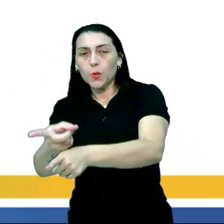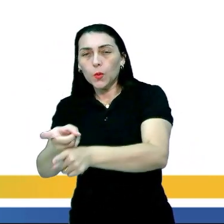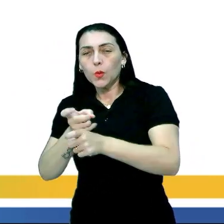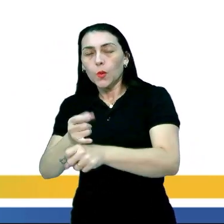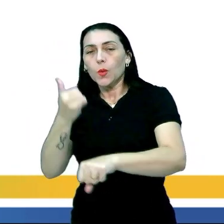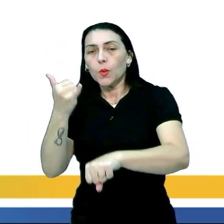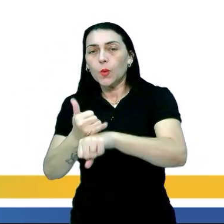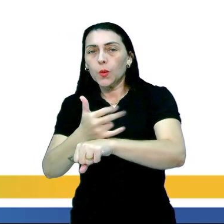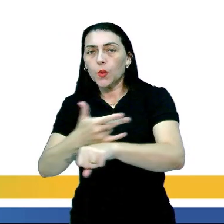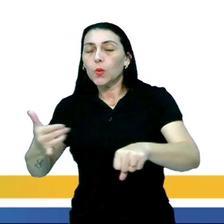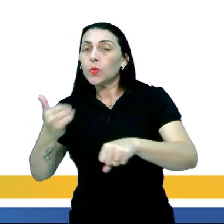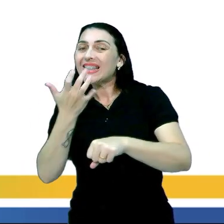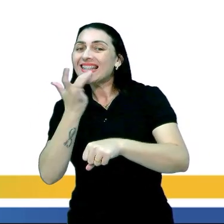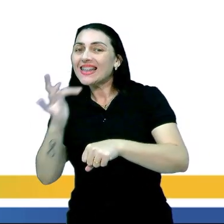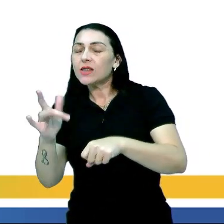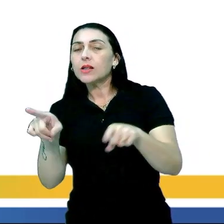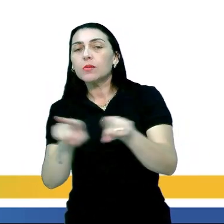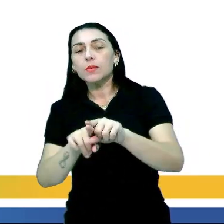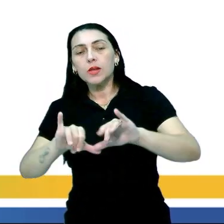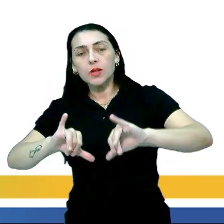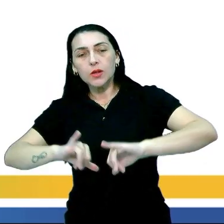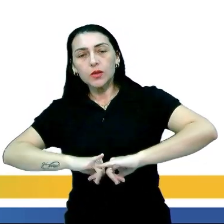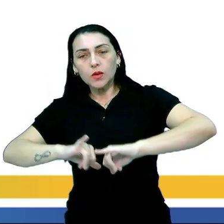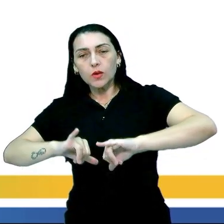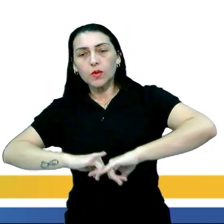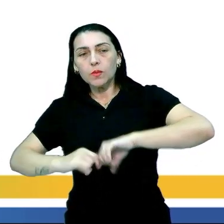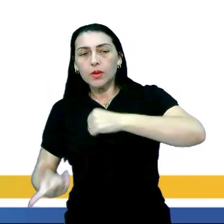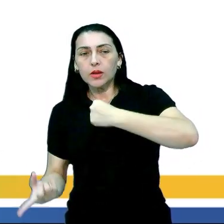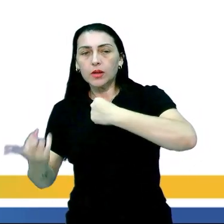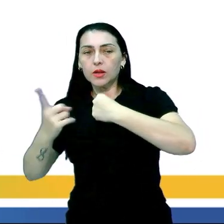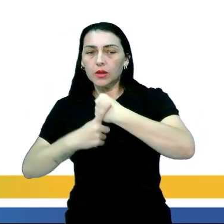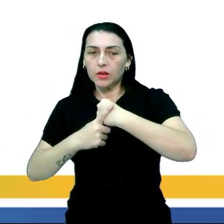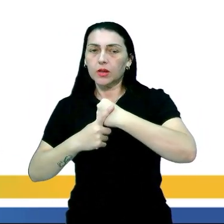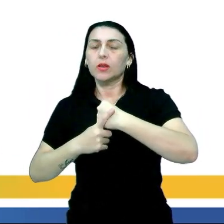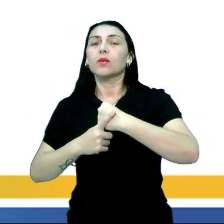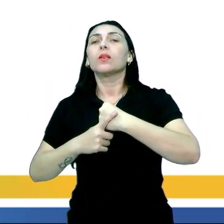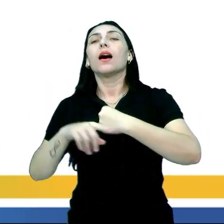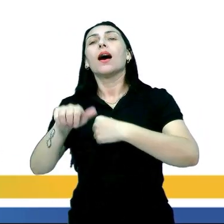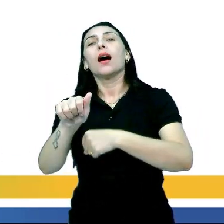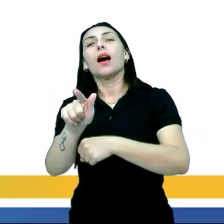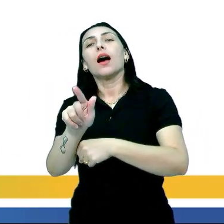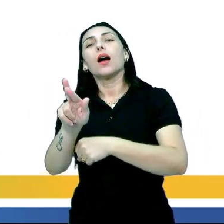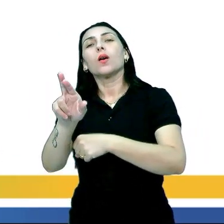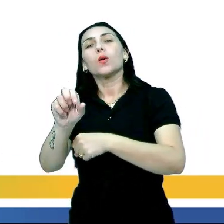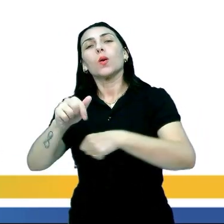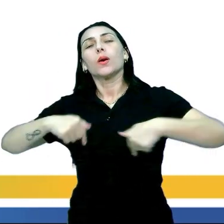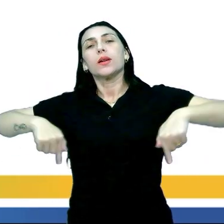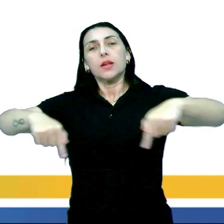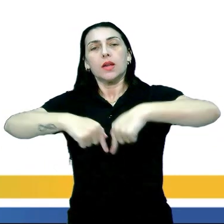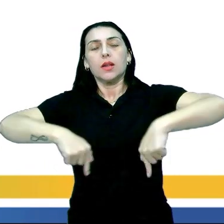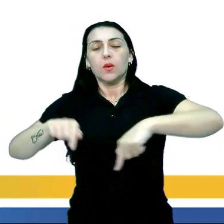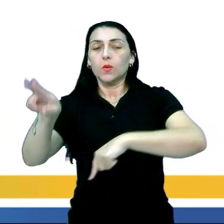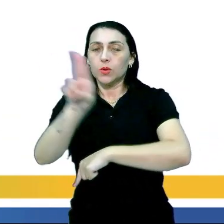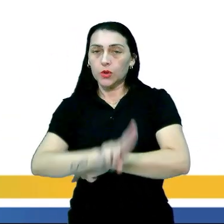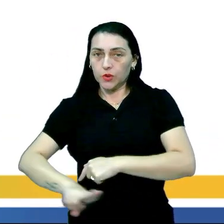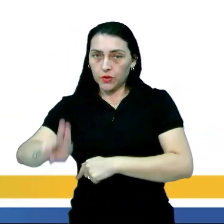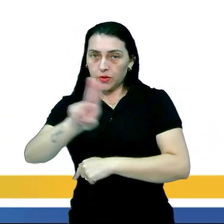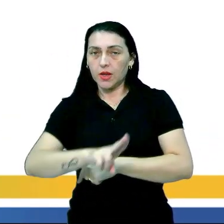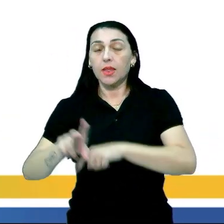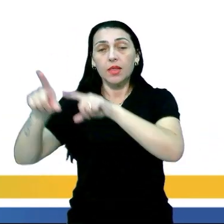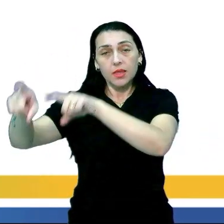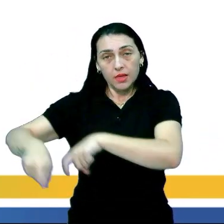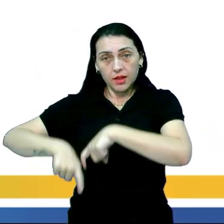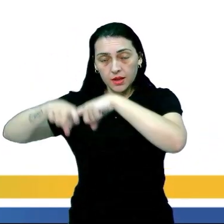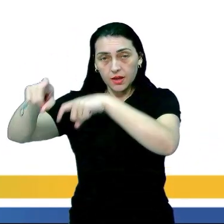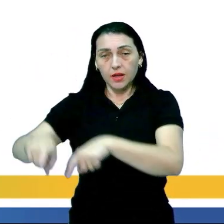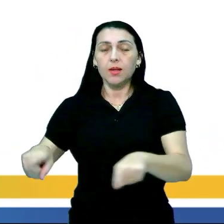do ouro. Ele também sofre aí pela contaminação por agroquímicos utilizados na atividade agrícola